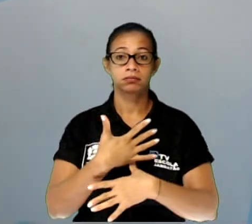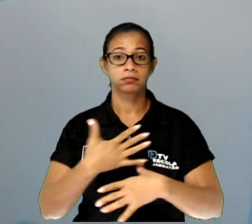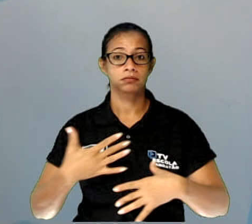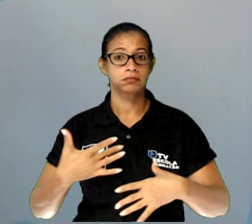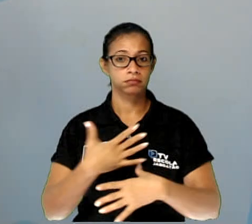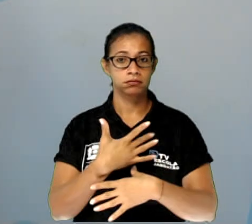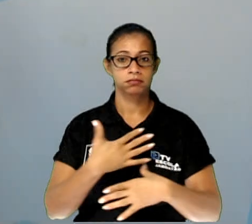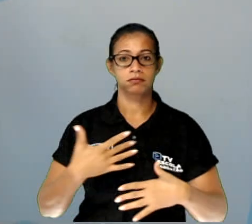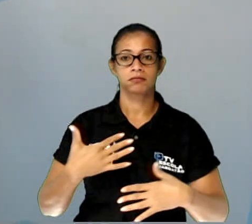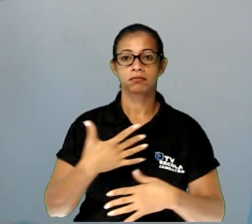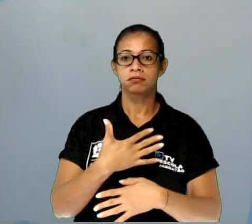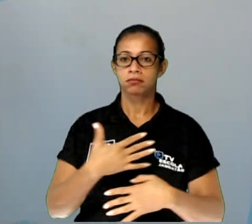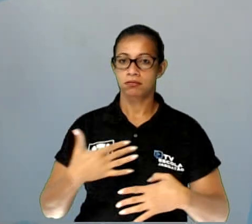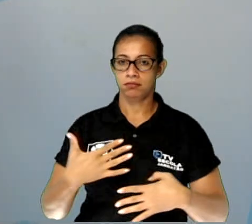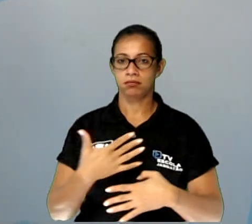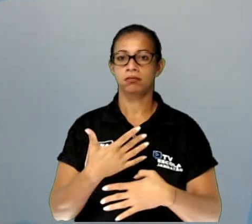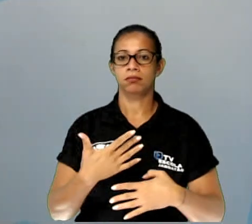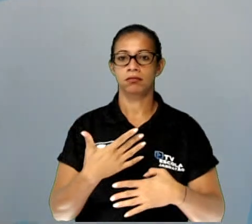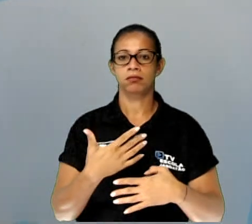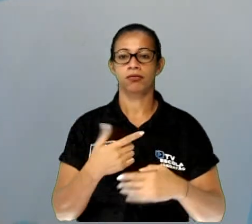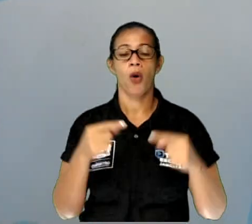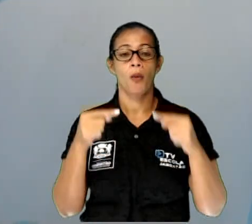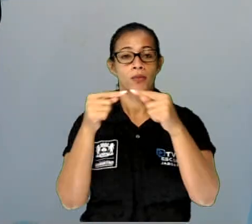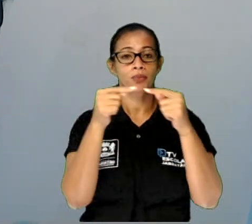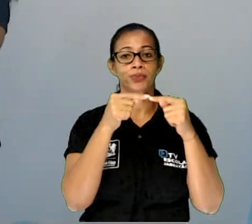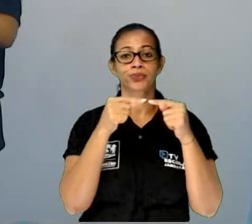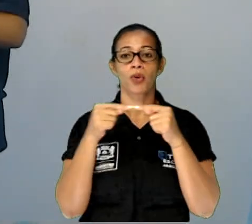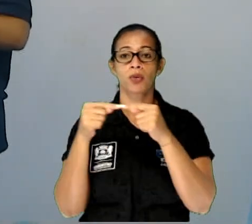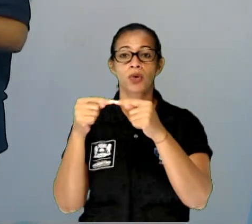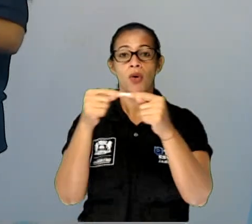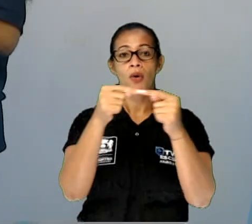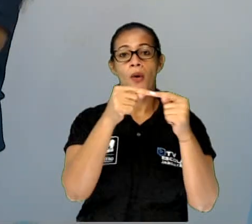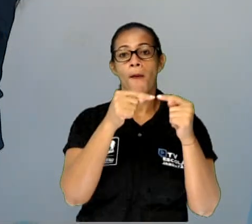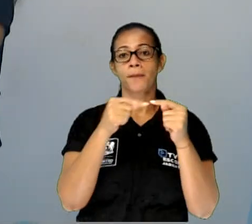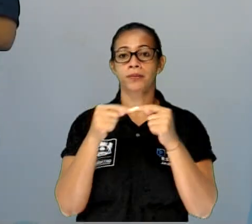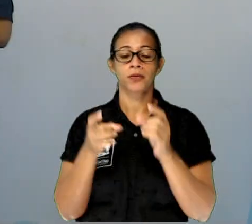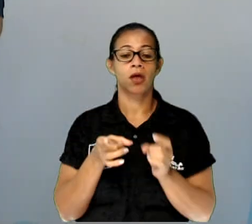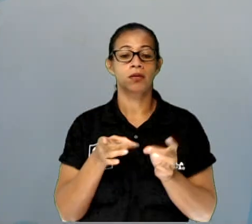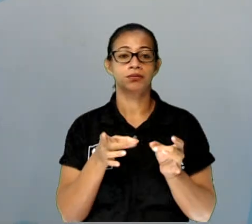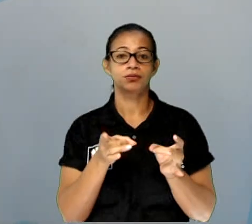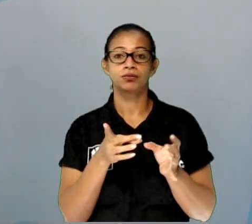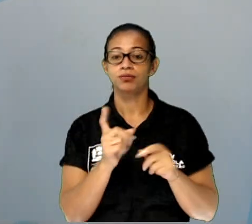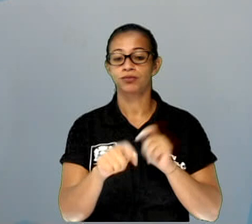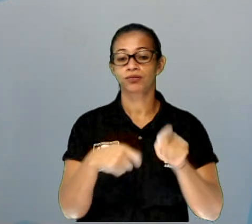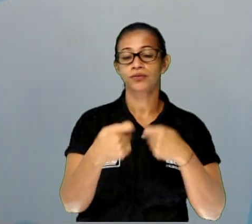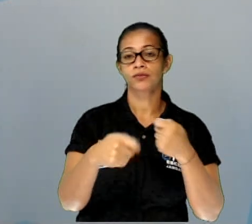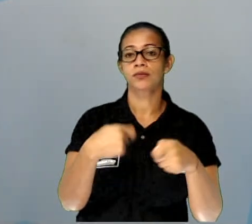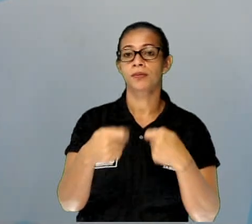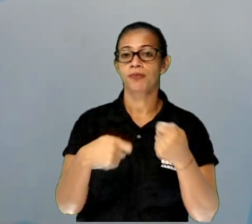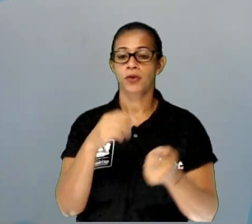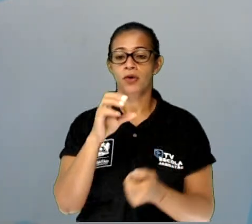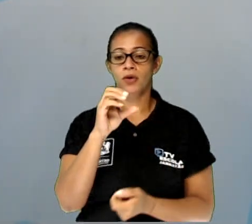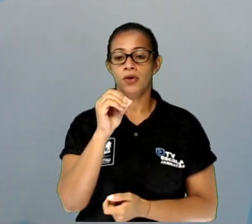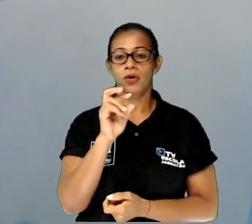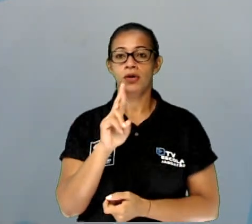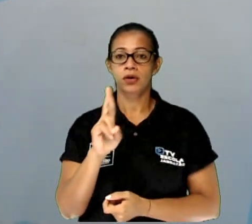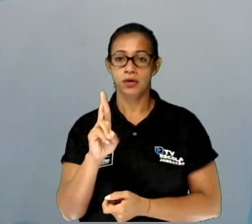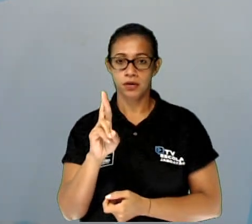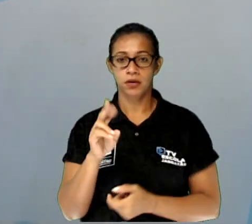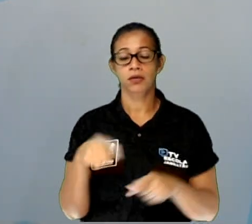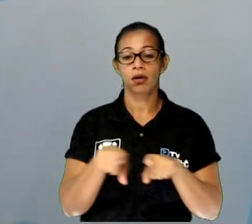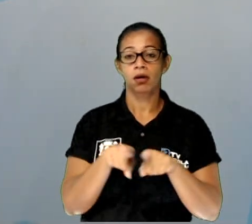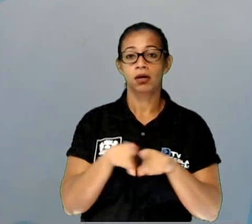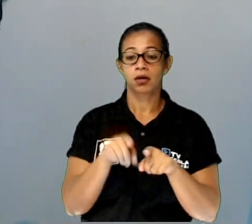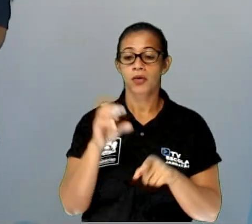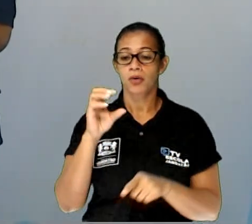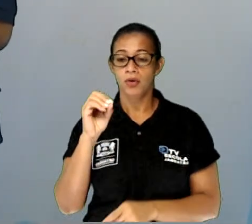Oriente, porque serve de ponto de conexão entre o Oriente e o Ocidente, trazendo ali, vendendo a seda que